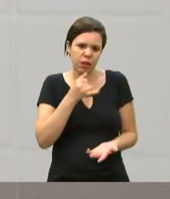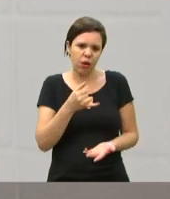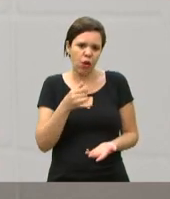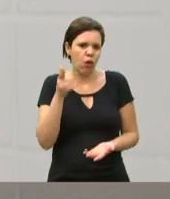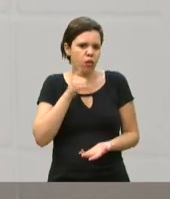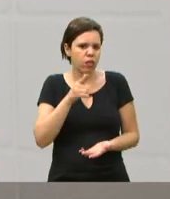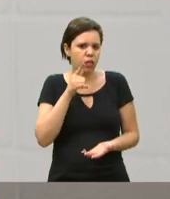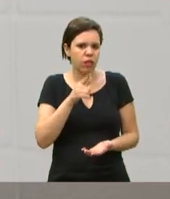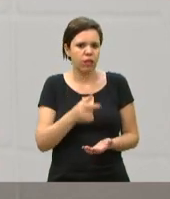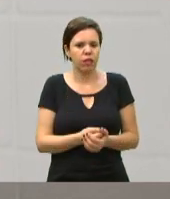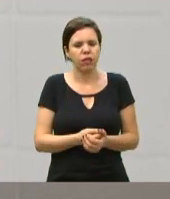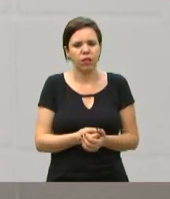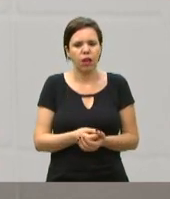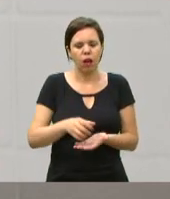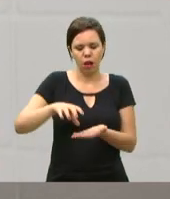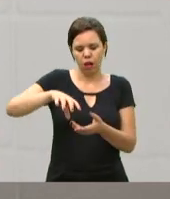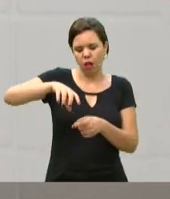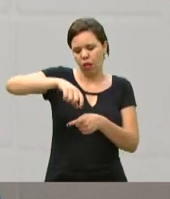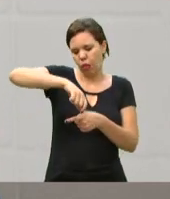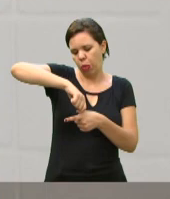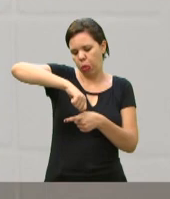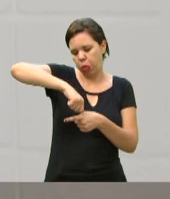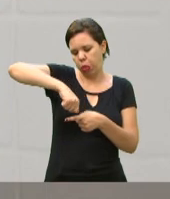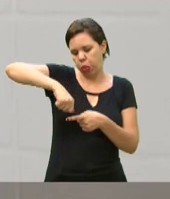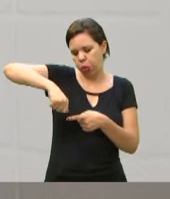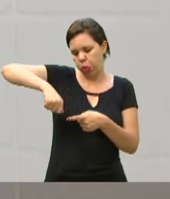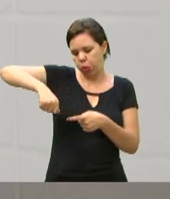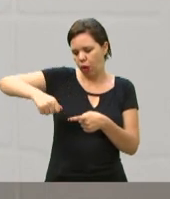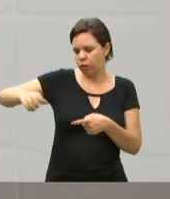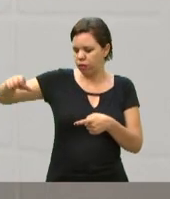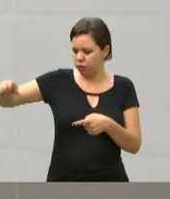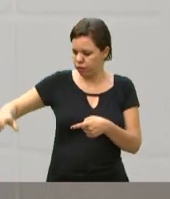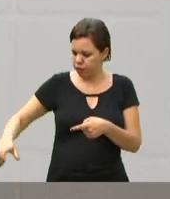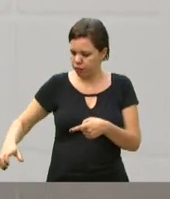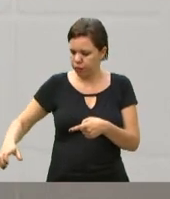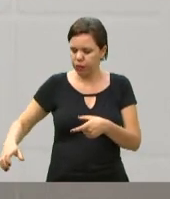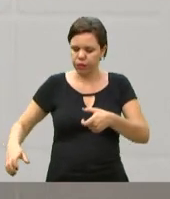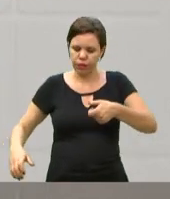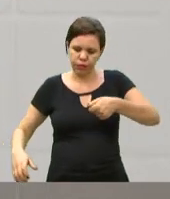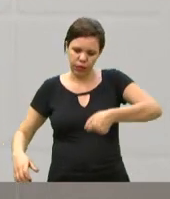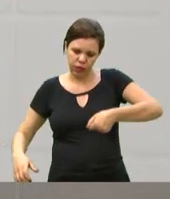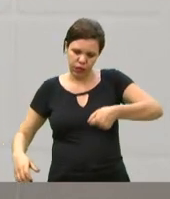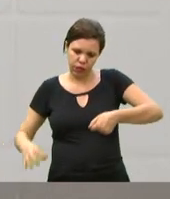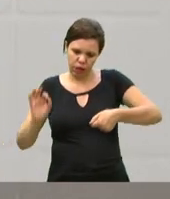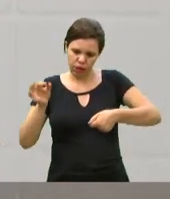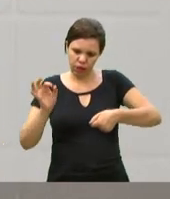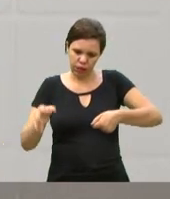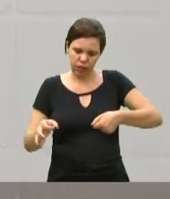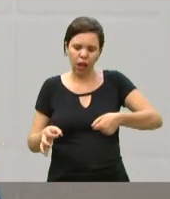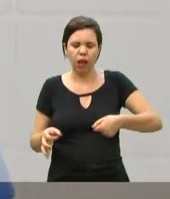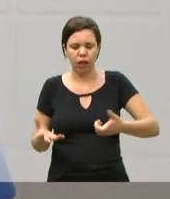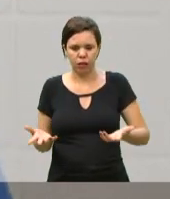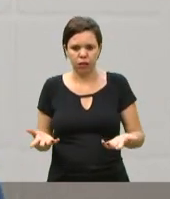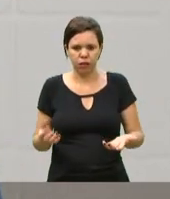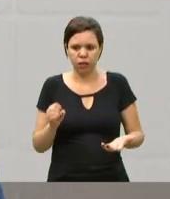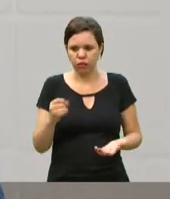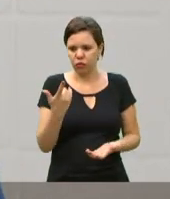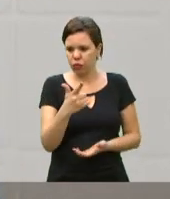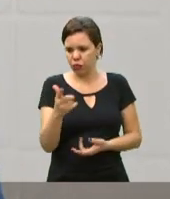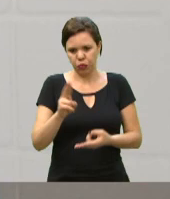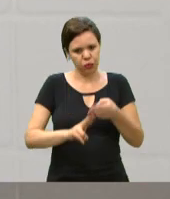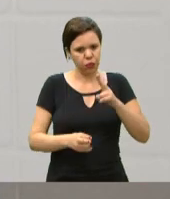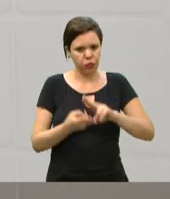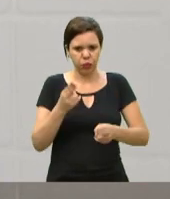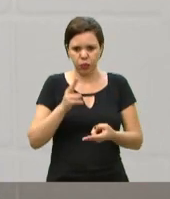abrir um creme dental, colocar esse creme dental na escova, segurar corretamente a escova. Então, se a gente não tem uma